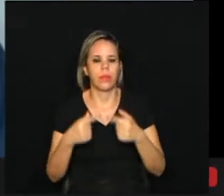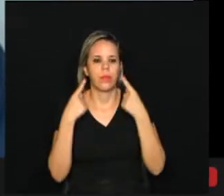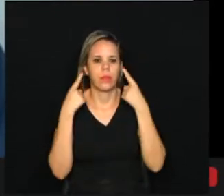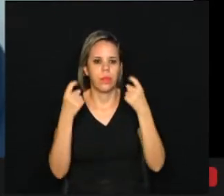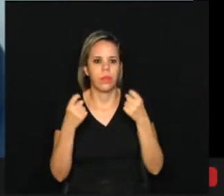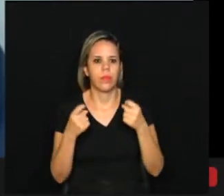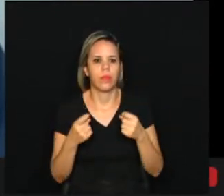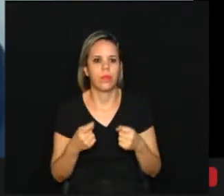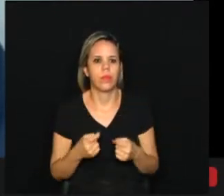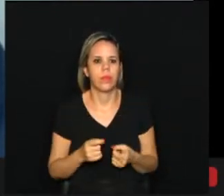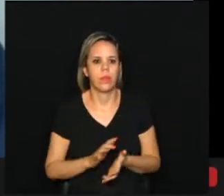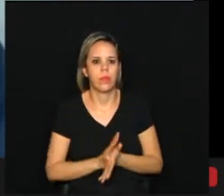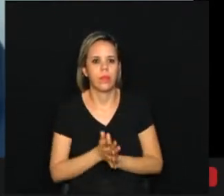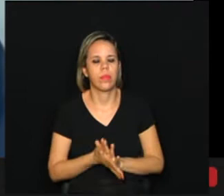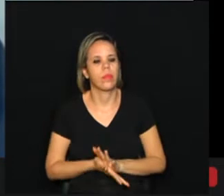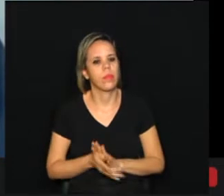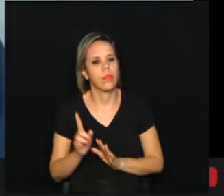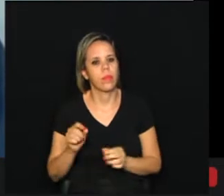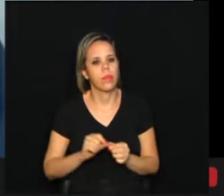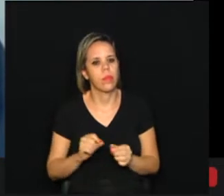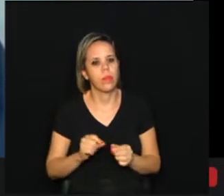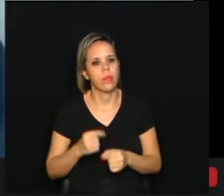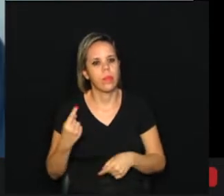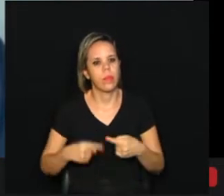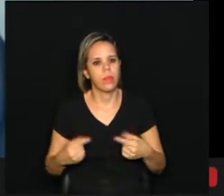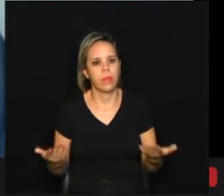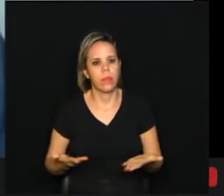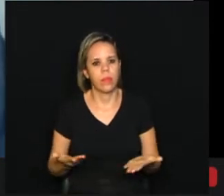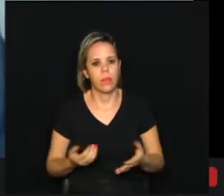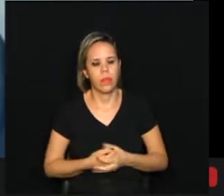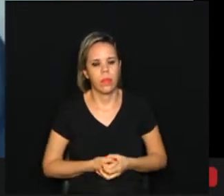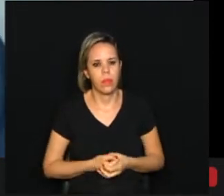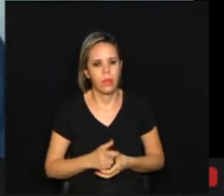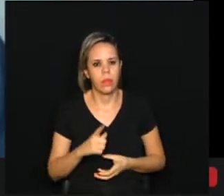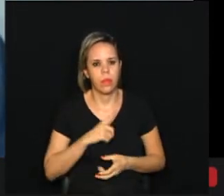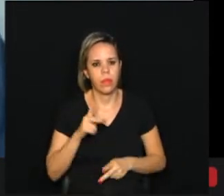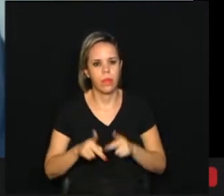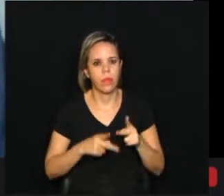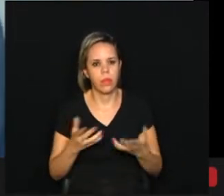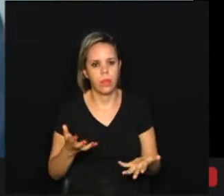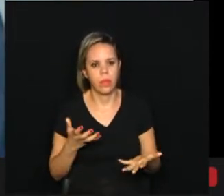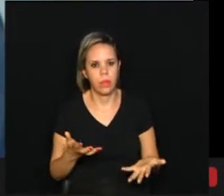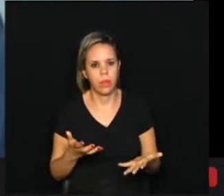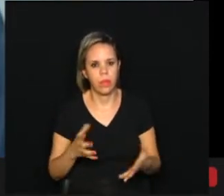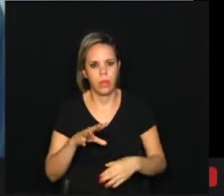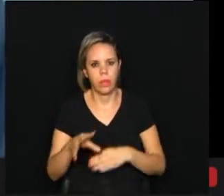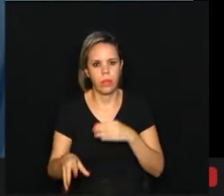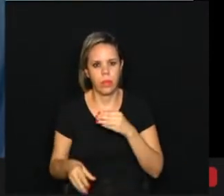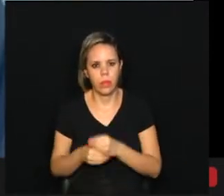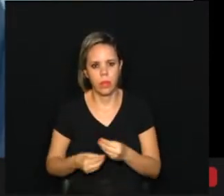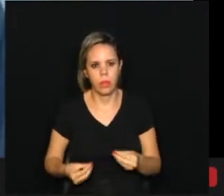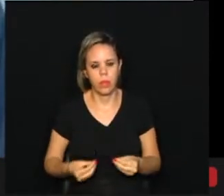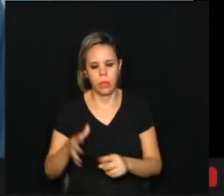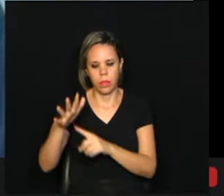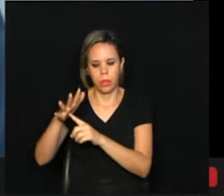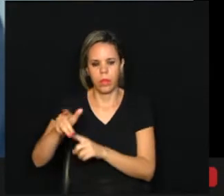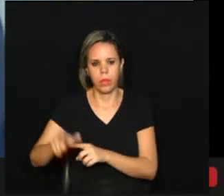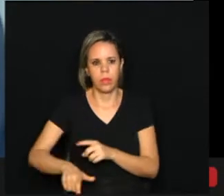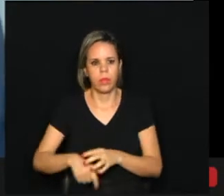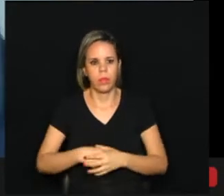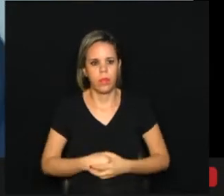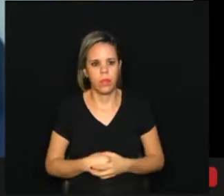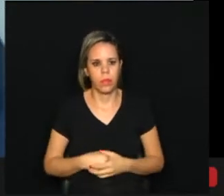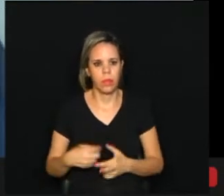uma agressão. Porque é isso que está sendo discutido agora. Tem gente querendo embutir na vítima, né,